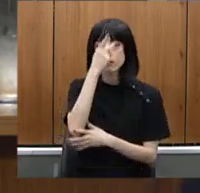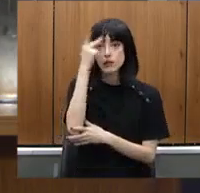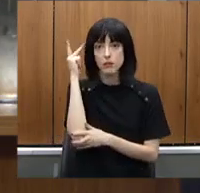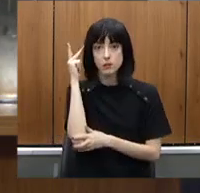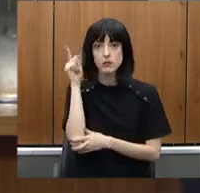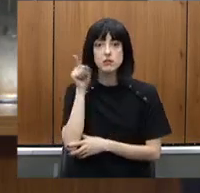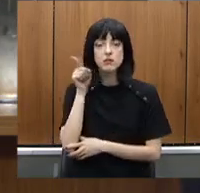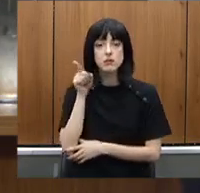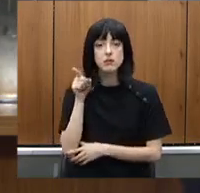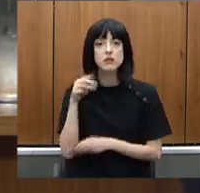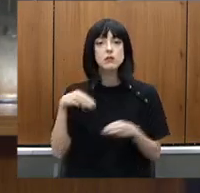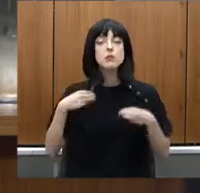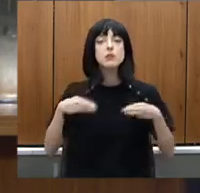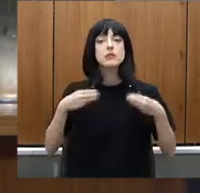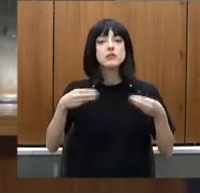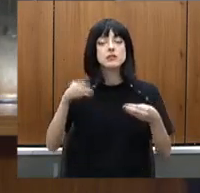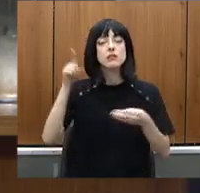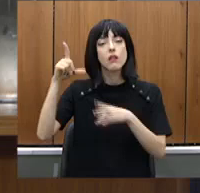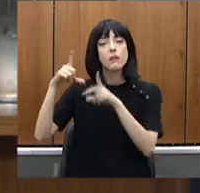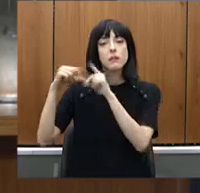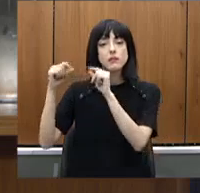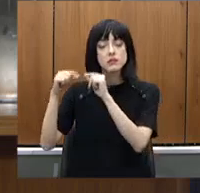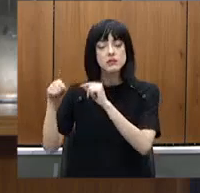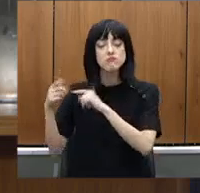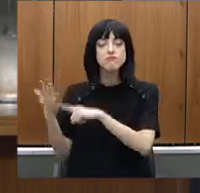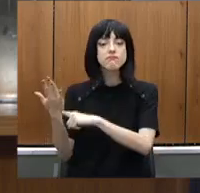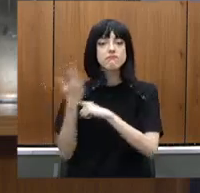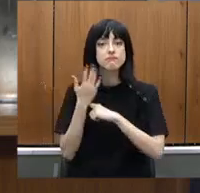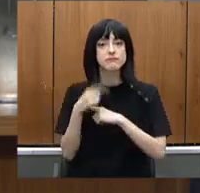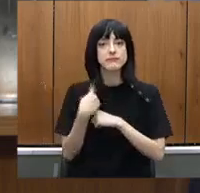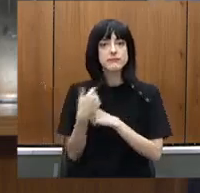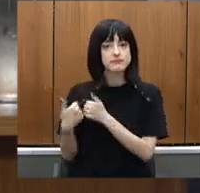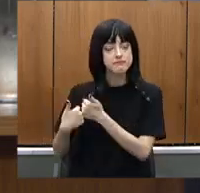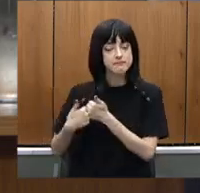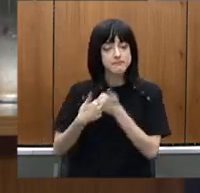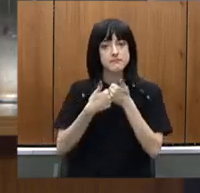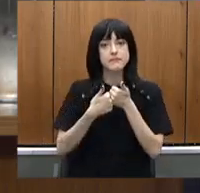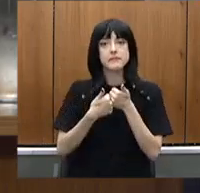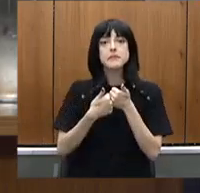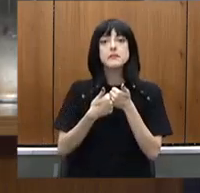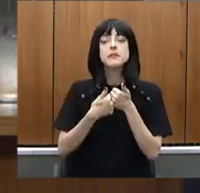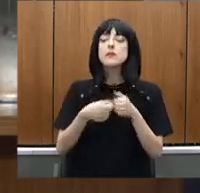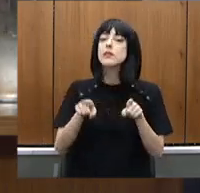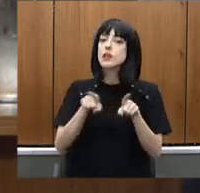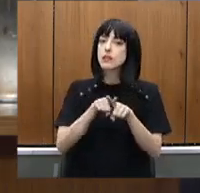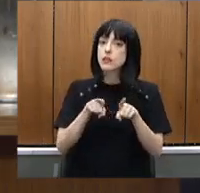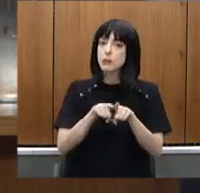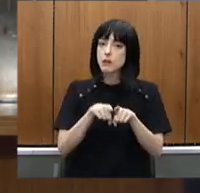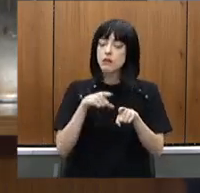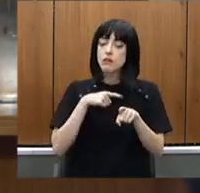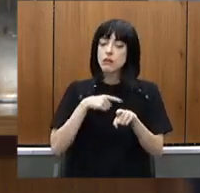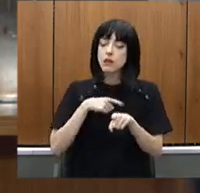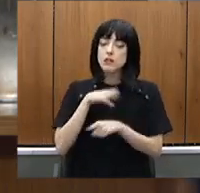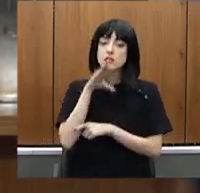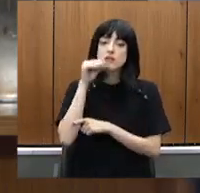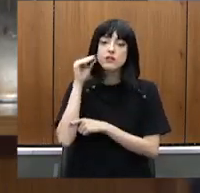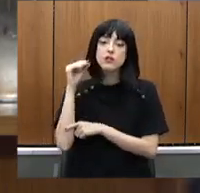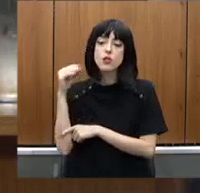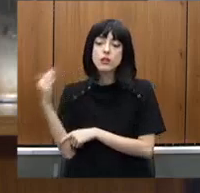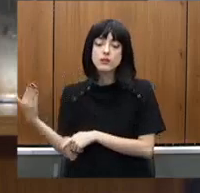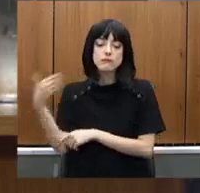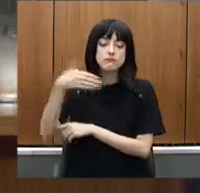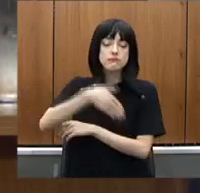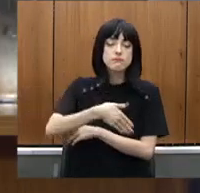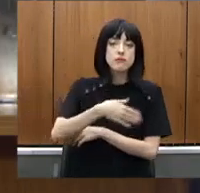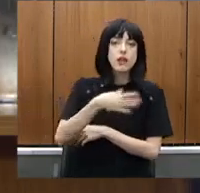apoiaram Mas conta e sempre tá mandando outros outros servidores né de outros estados para vir conhecer